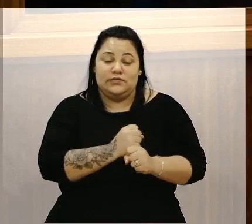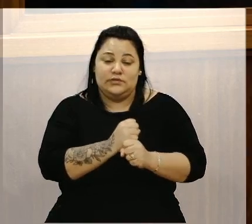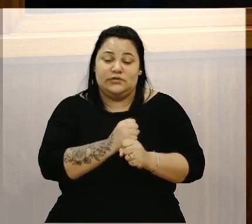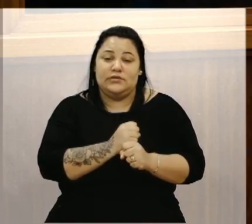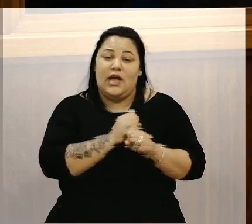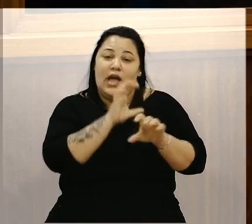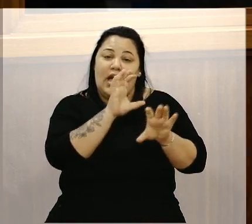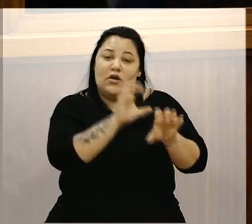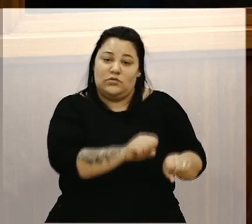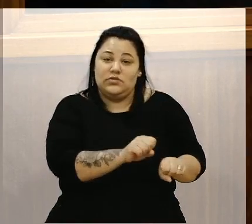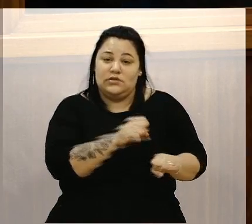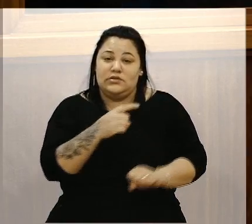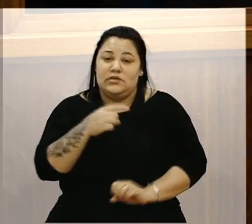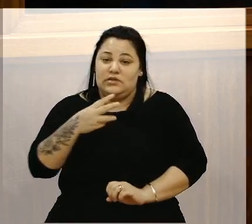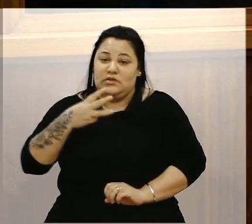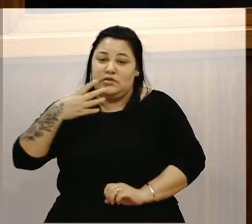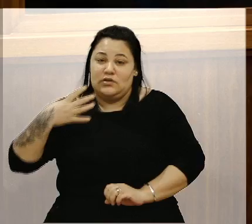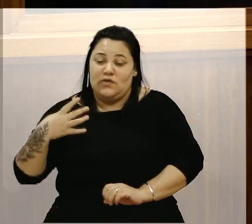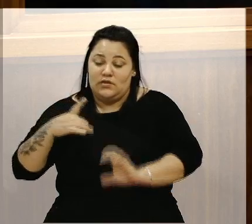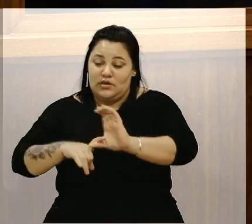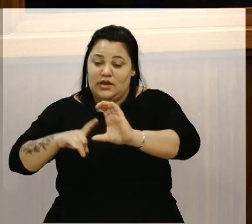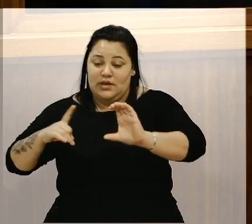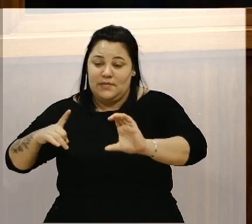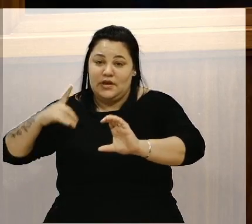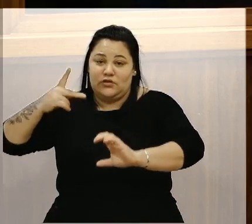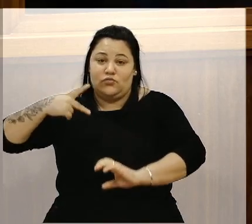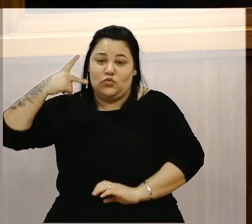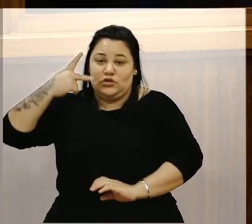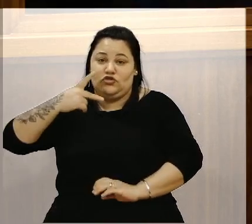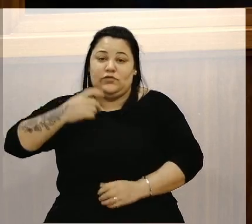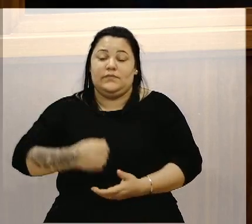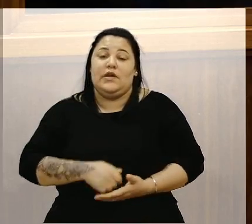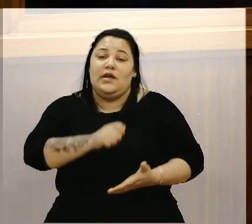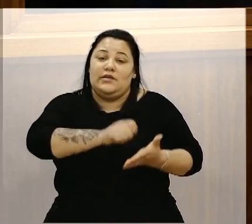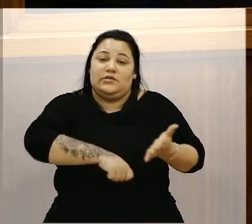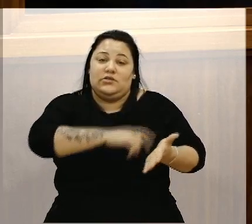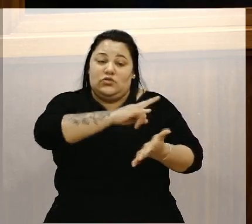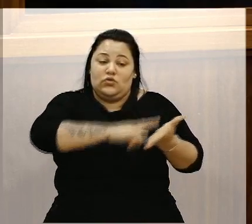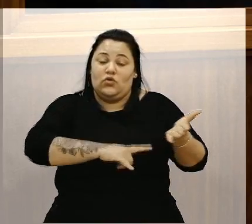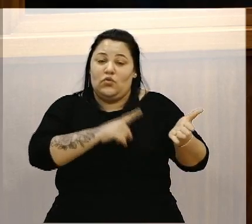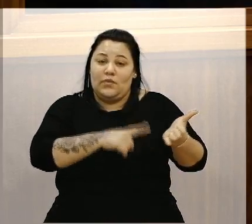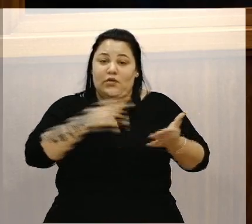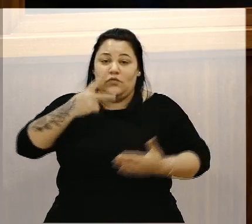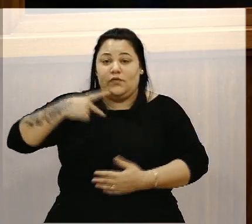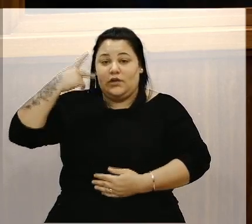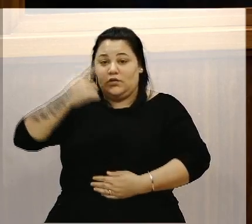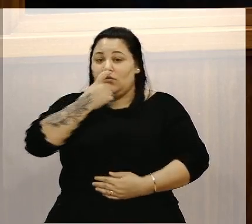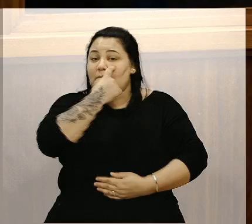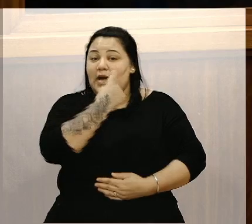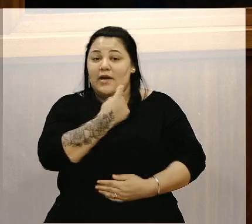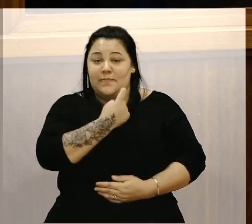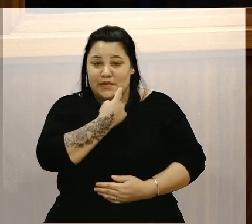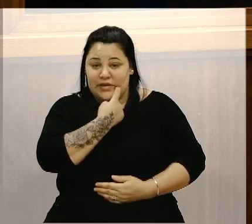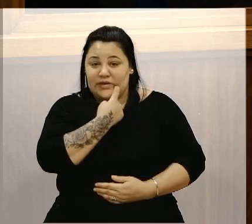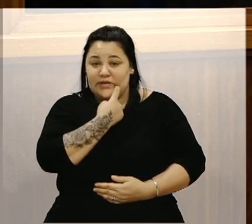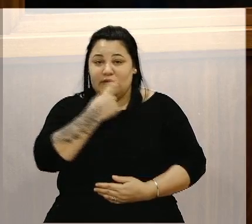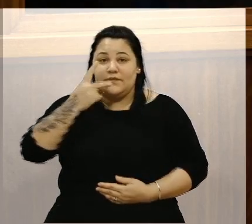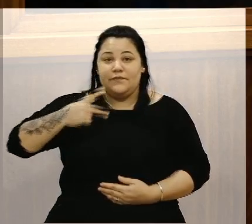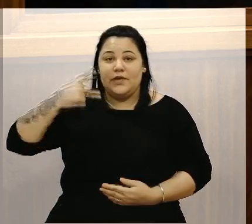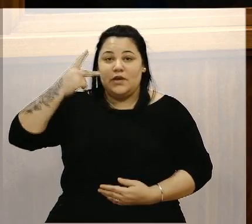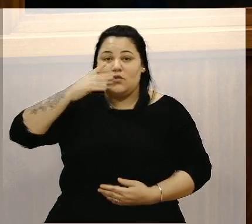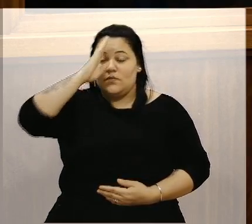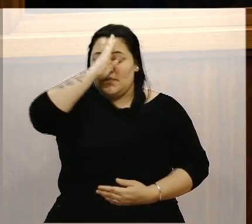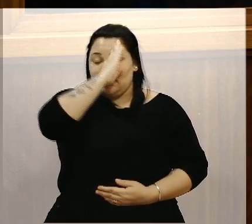e 134 anos da emancipação política. Assinam este parecer vereador Wagner Petrini, vereador